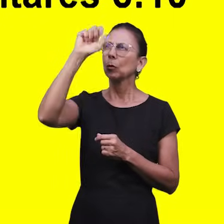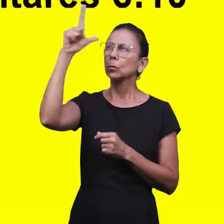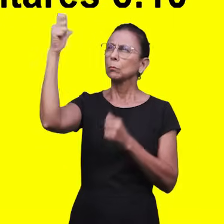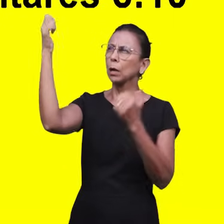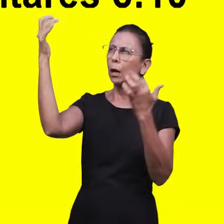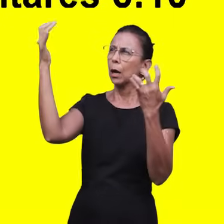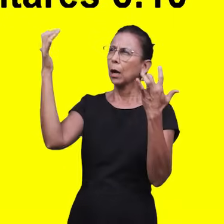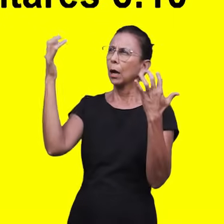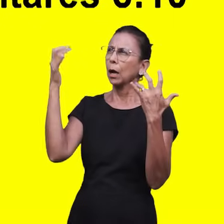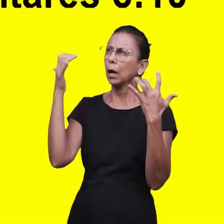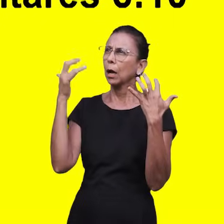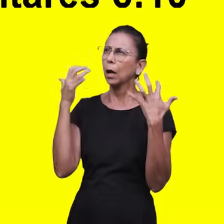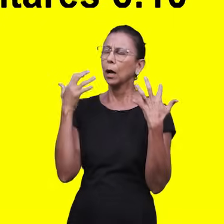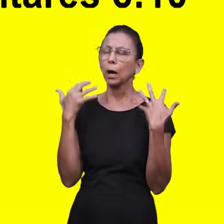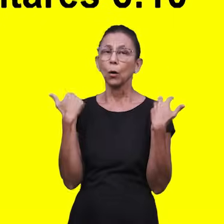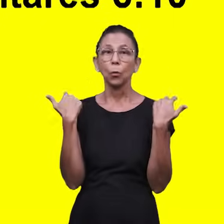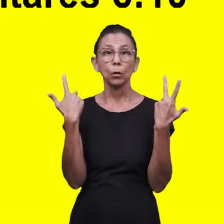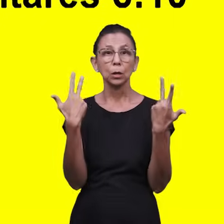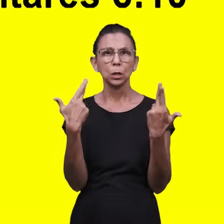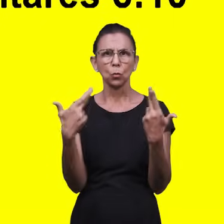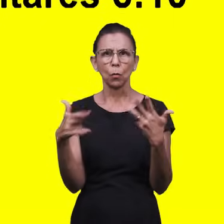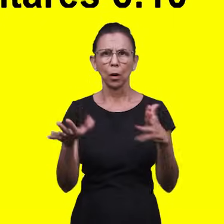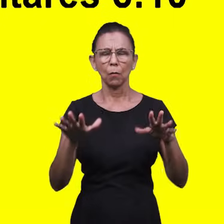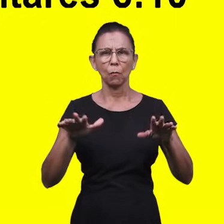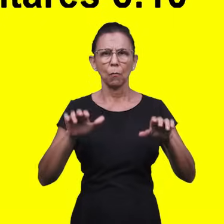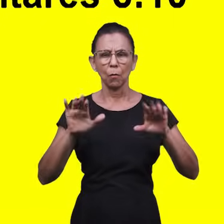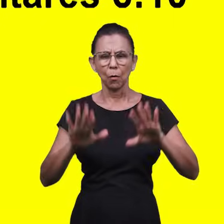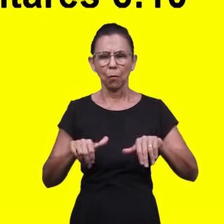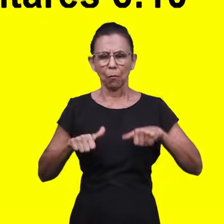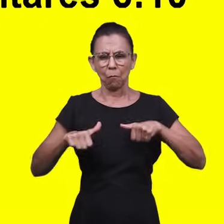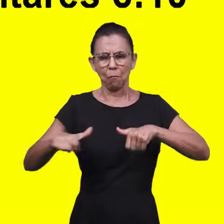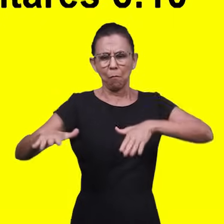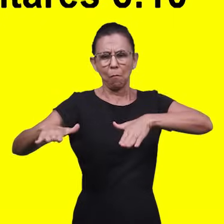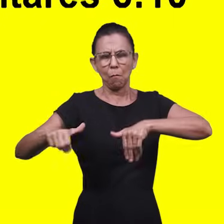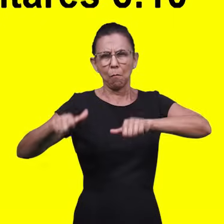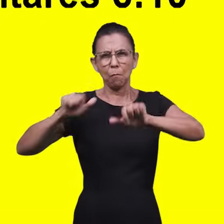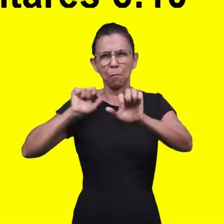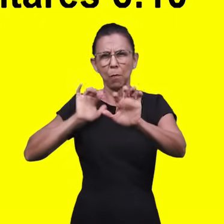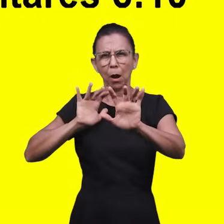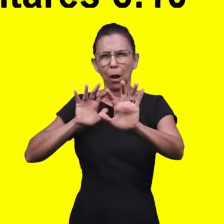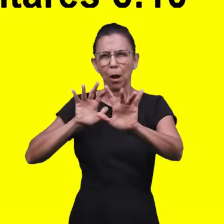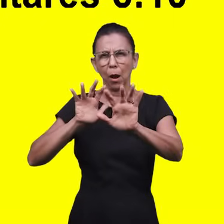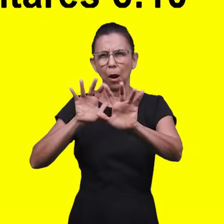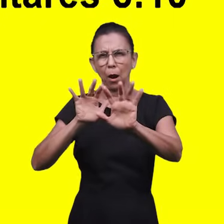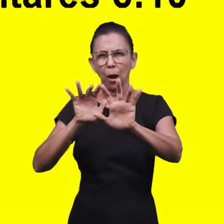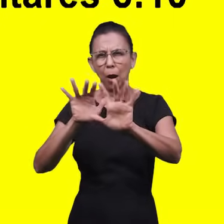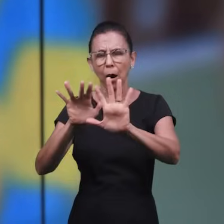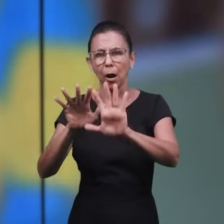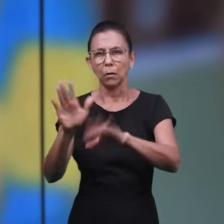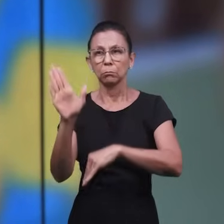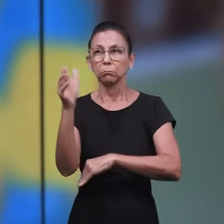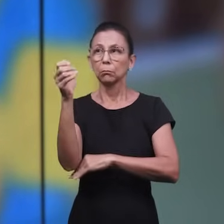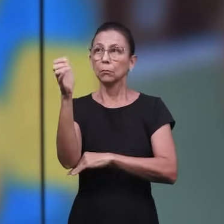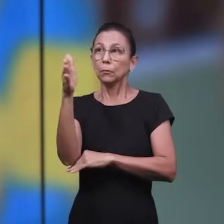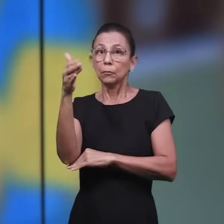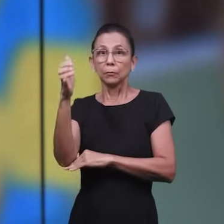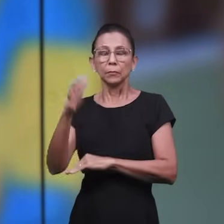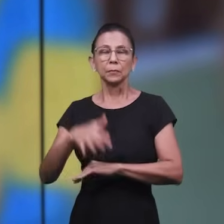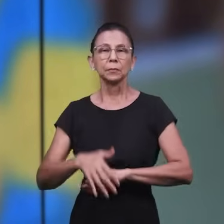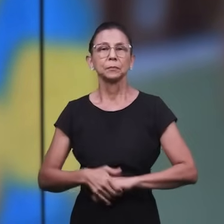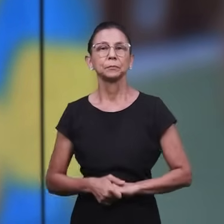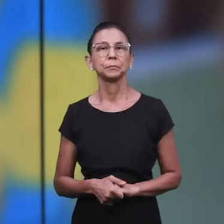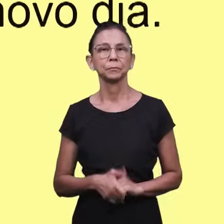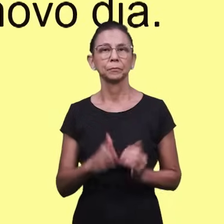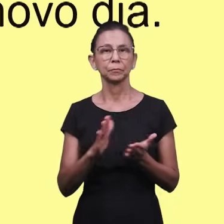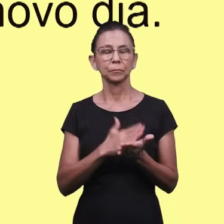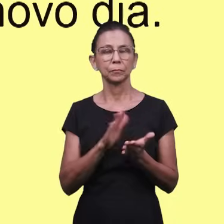formidável como um exército com bandeiras? Livro de Cantares, capítulo 6, verso 10. Então, como